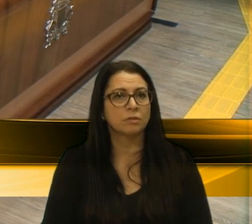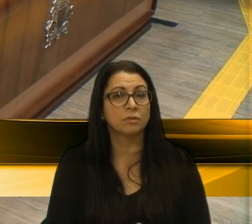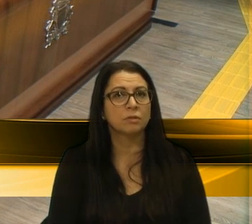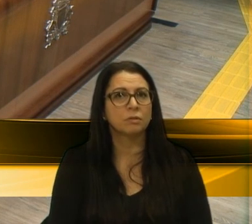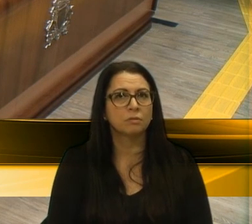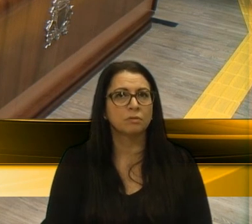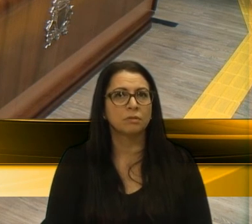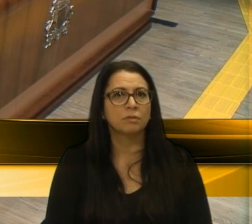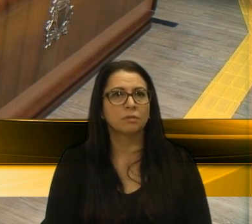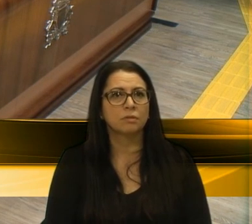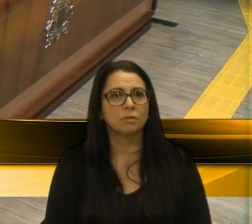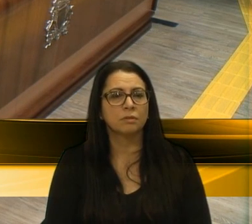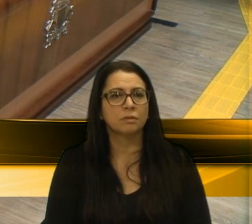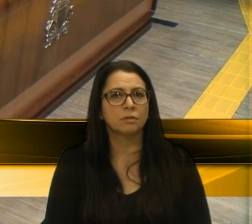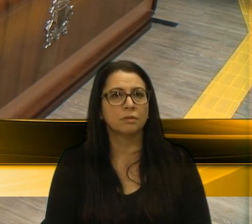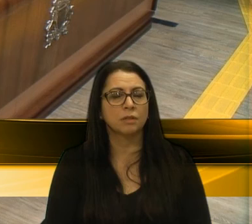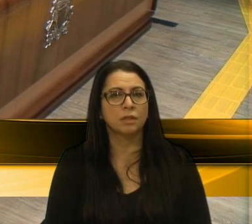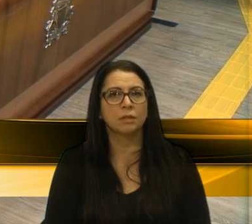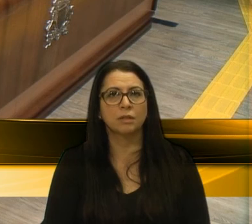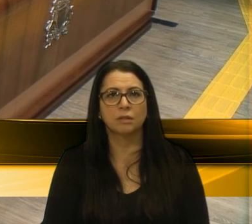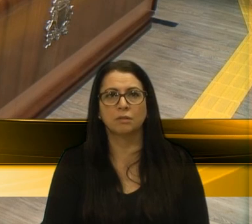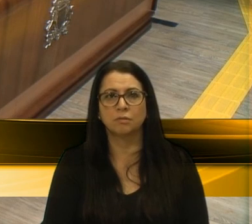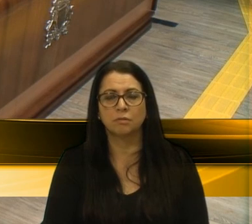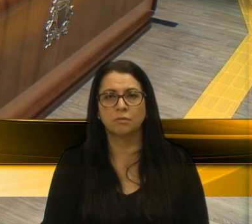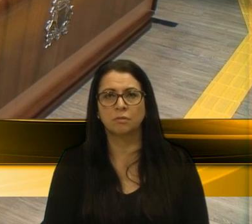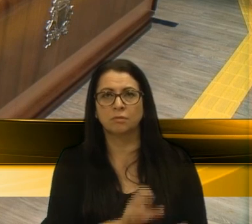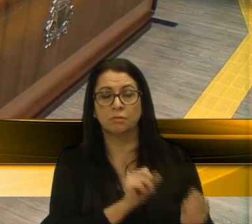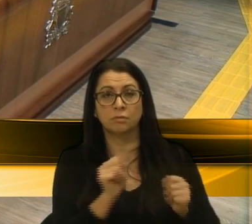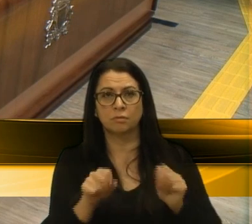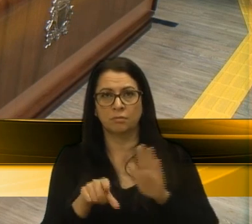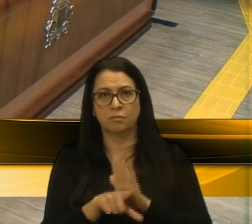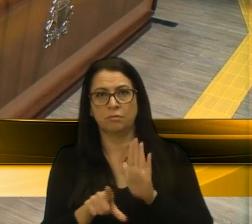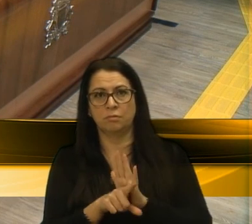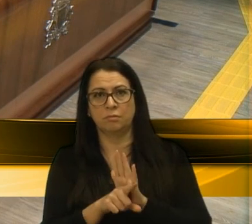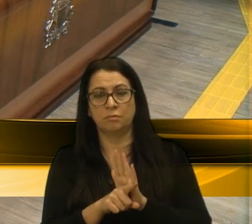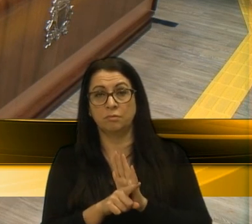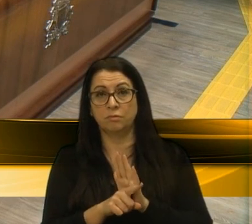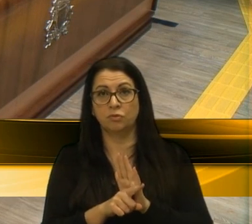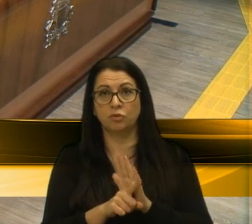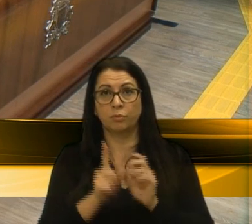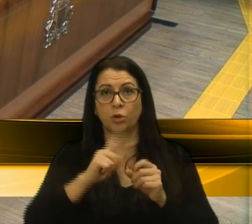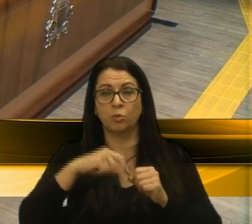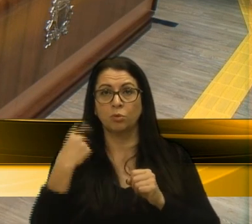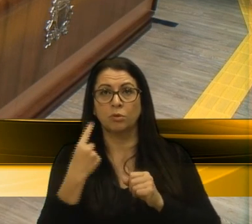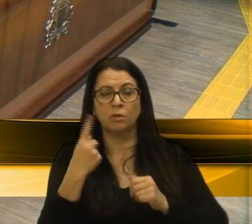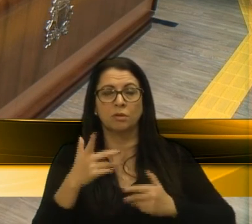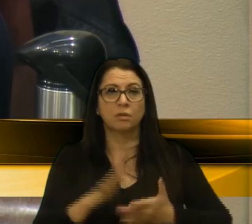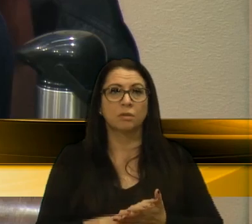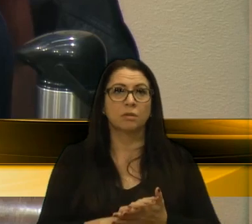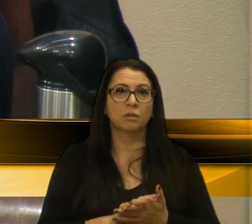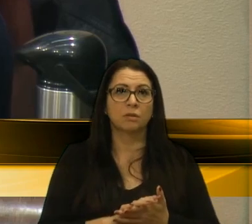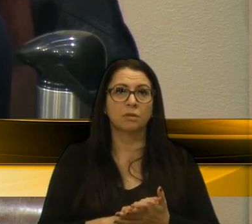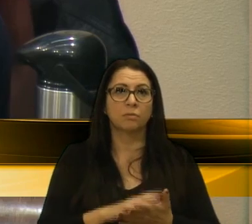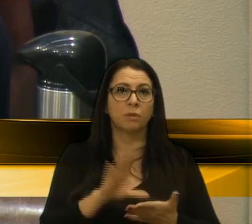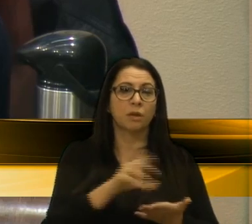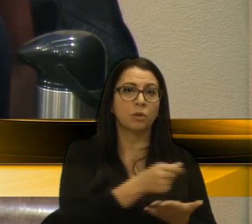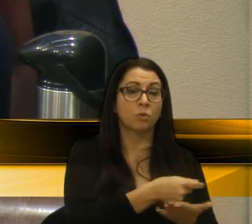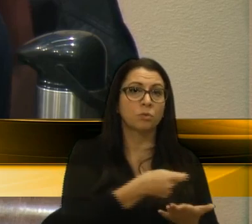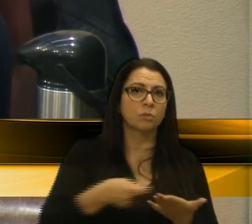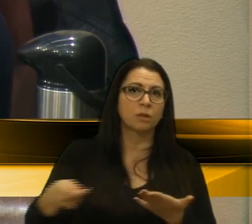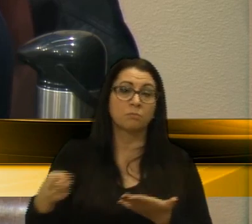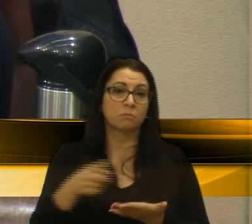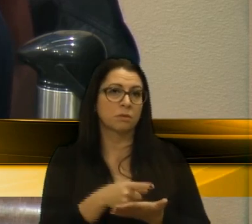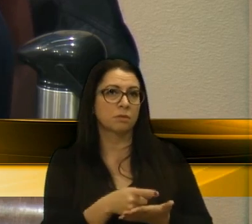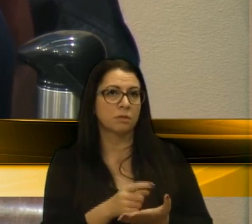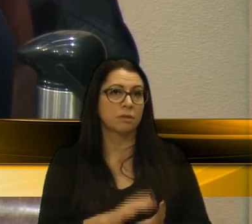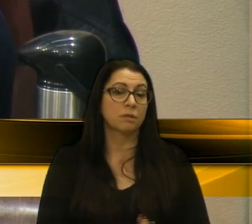tem 2 bilhões de recursos, o Poder Legislativo tem que ter autonomia para alocar recursos para lá e para cá, tá? De